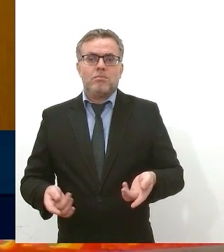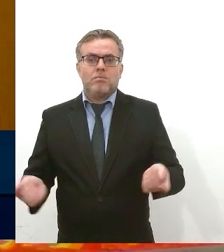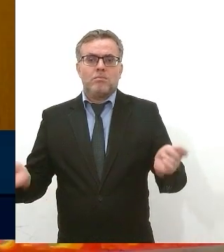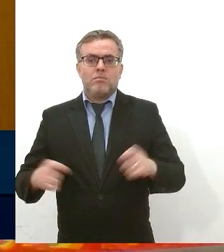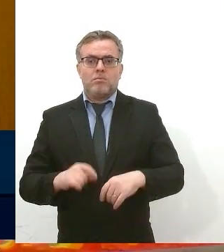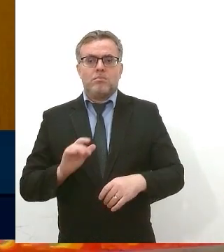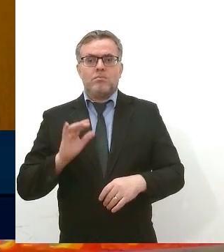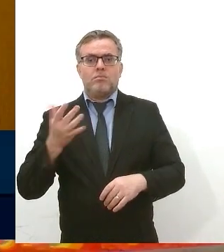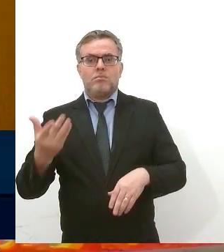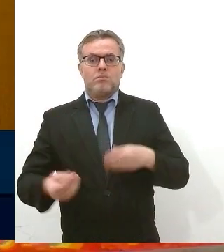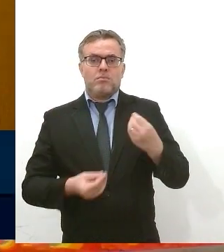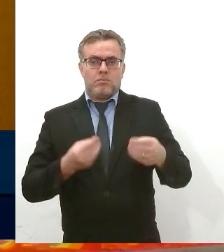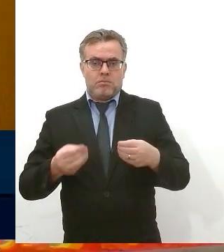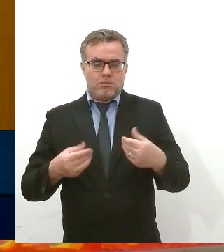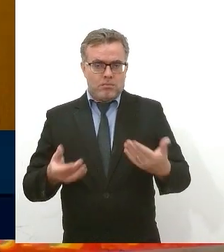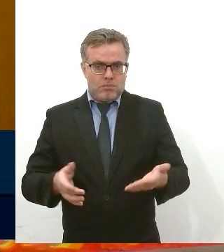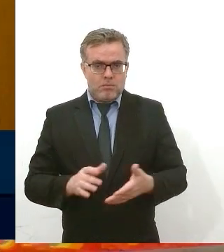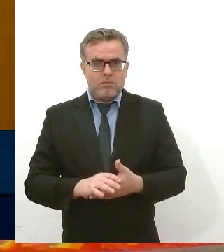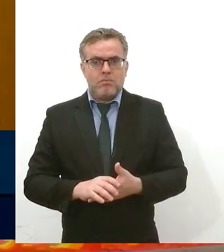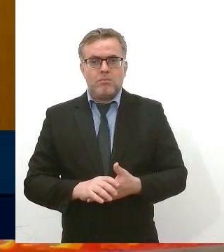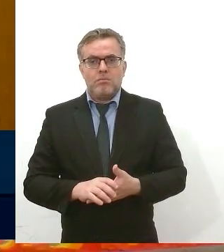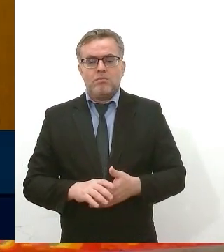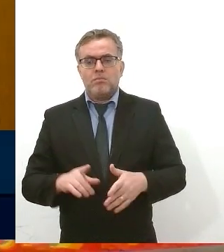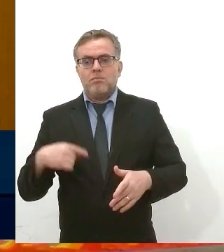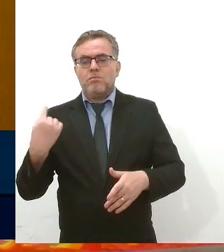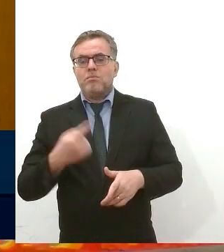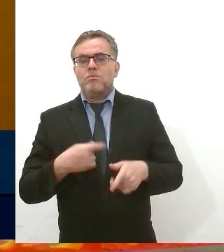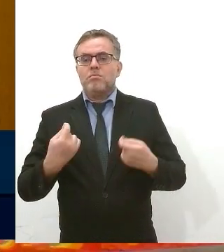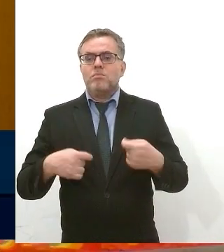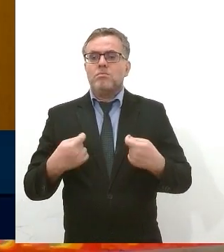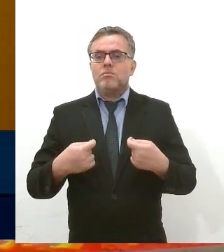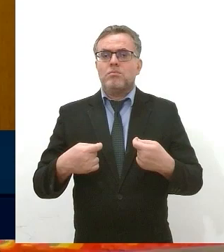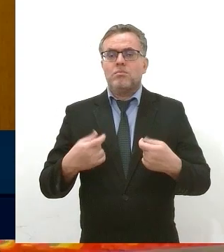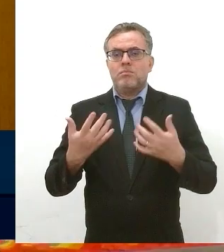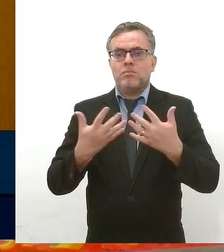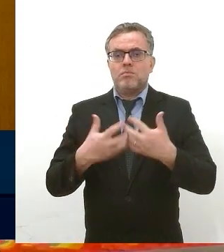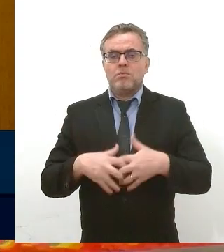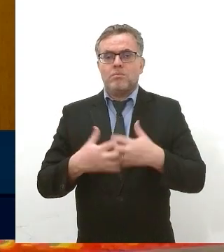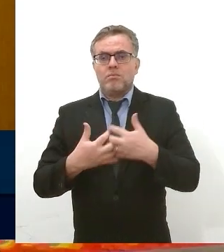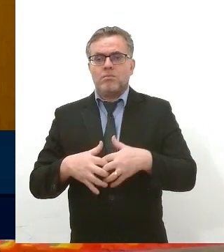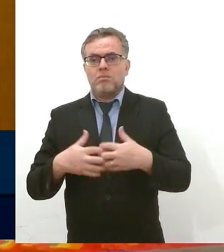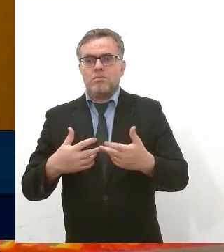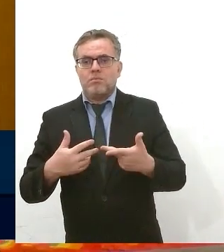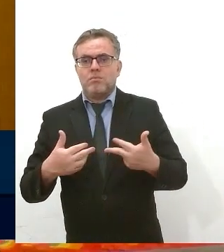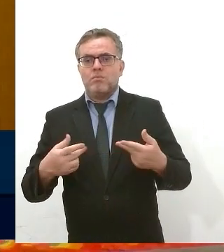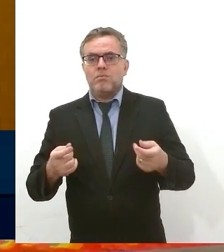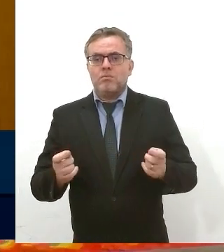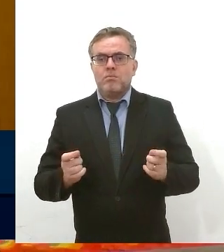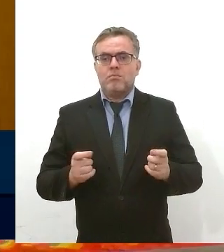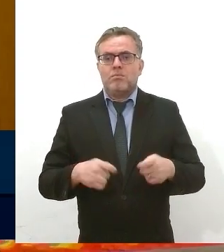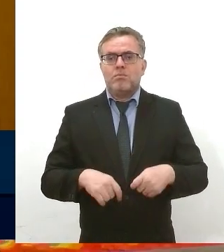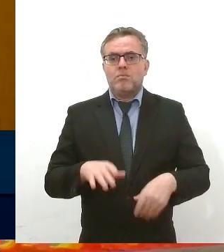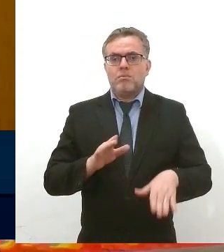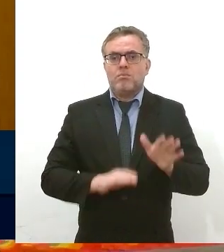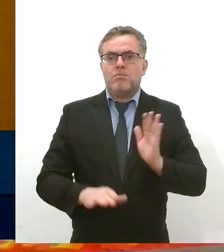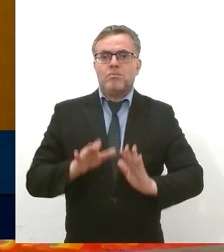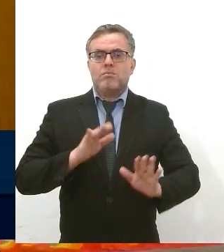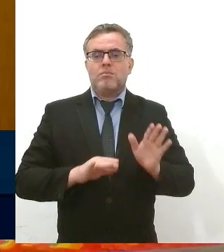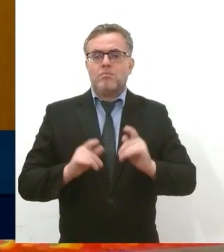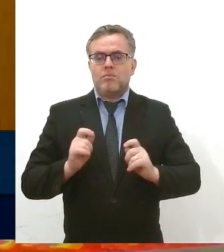E precisamos refletir sobre essas questões de forma que a resposta não seja